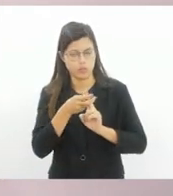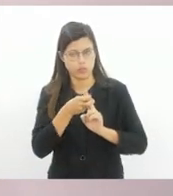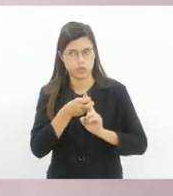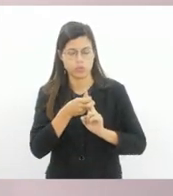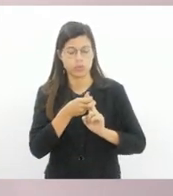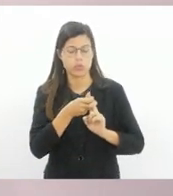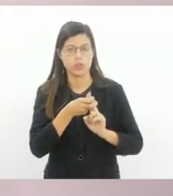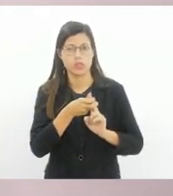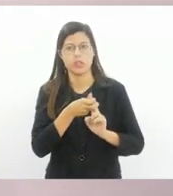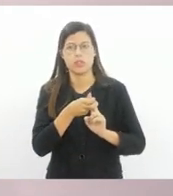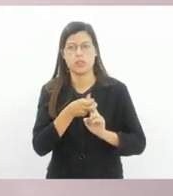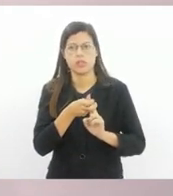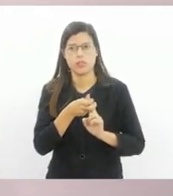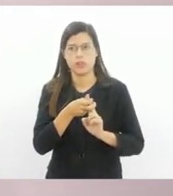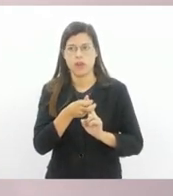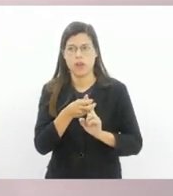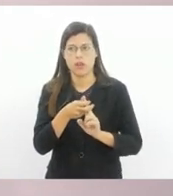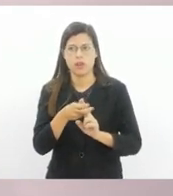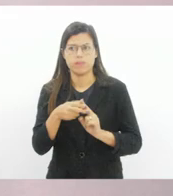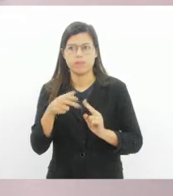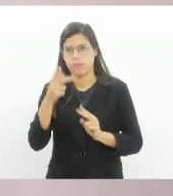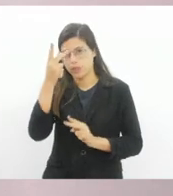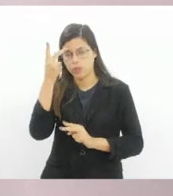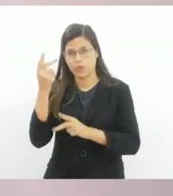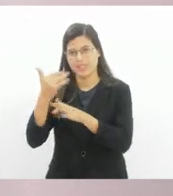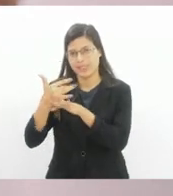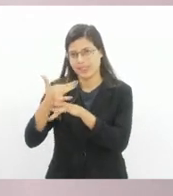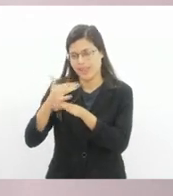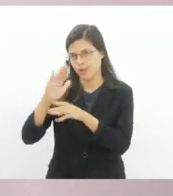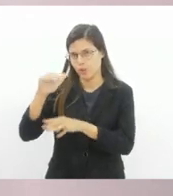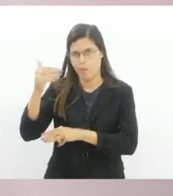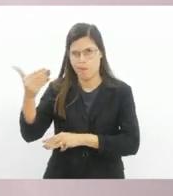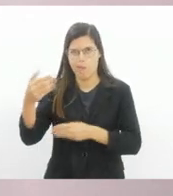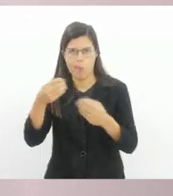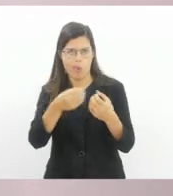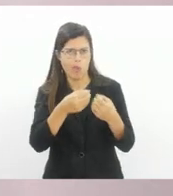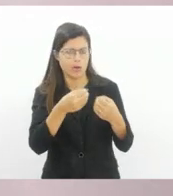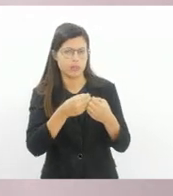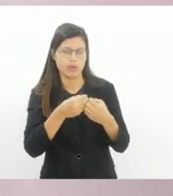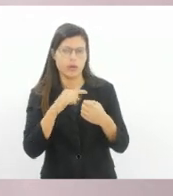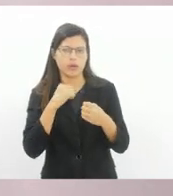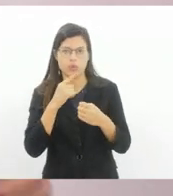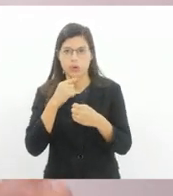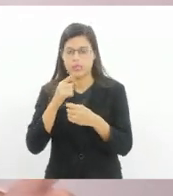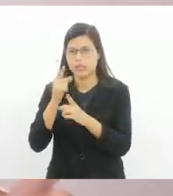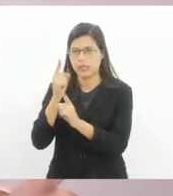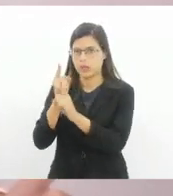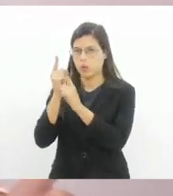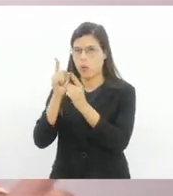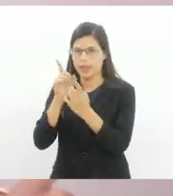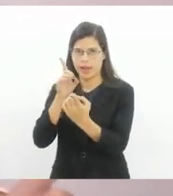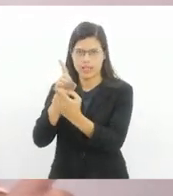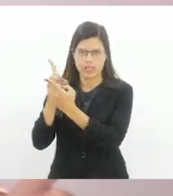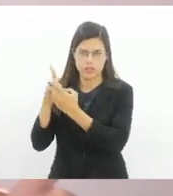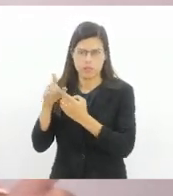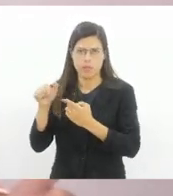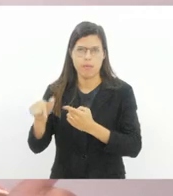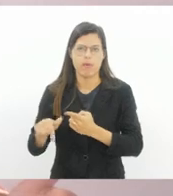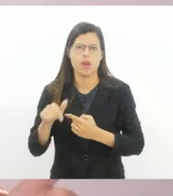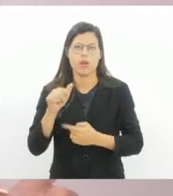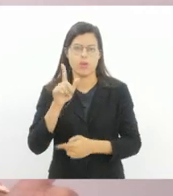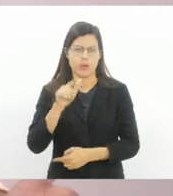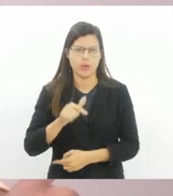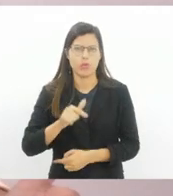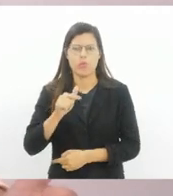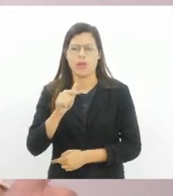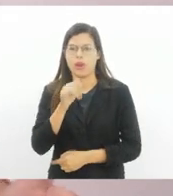inclusive, pessoas de cidades vizinhas que não encontram atendimento lá, em especial Baixada Fluminense, as